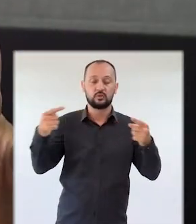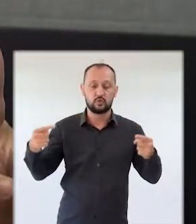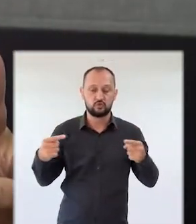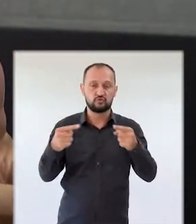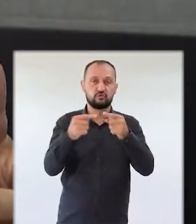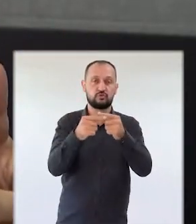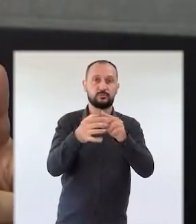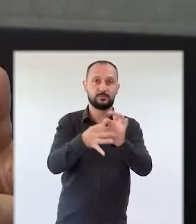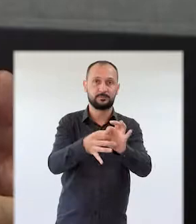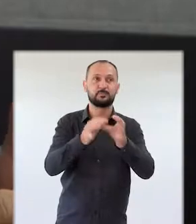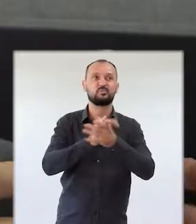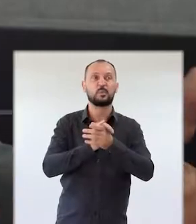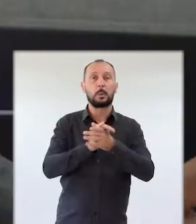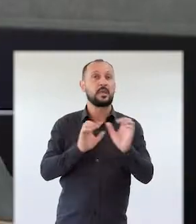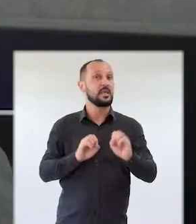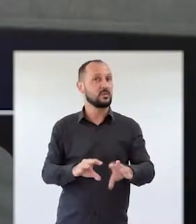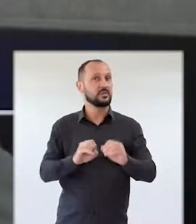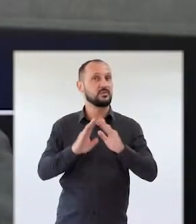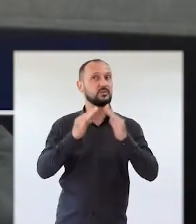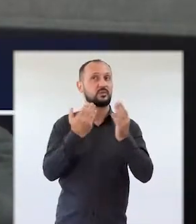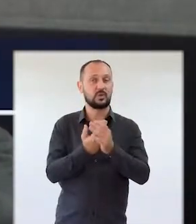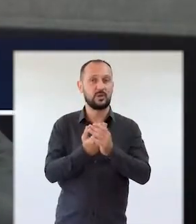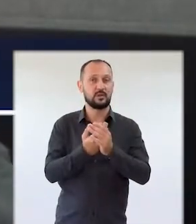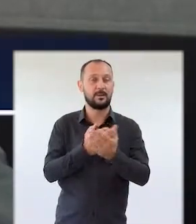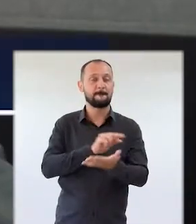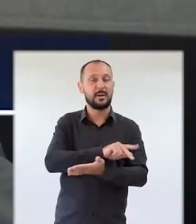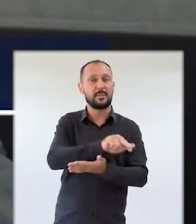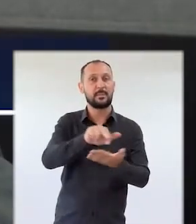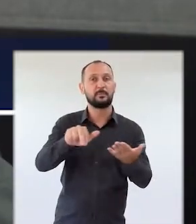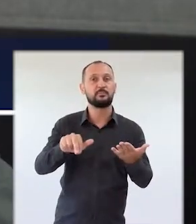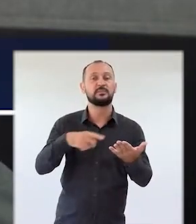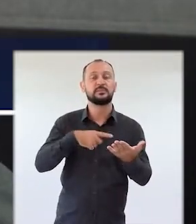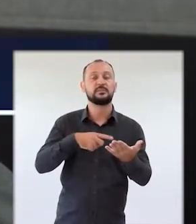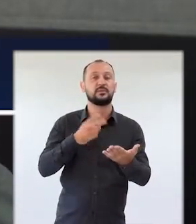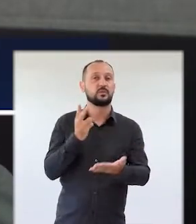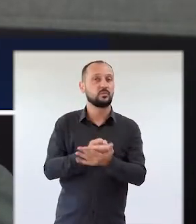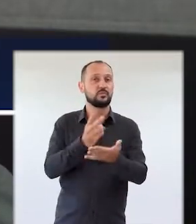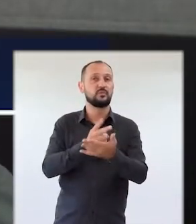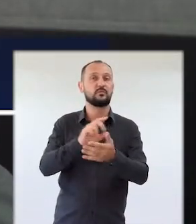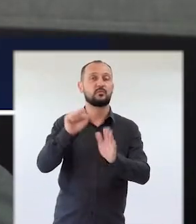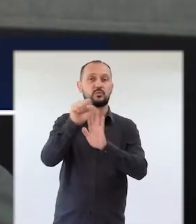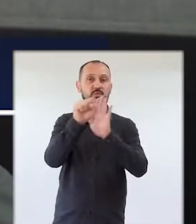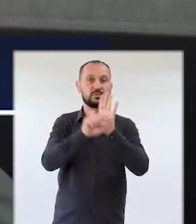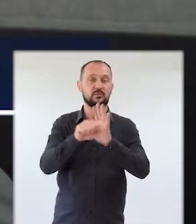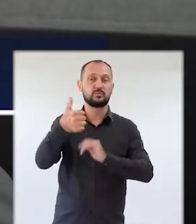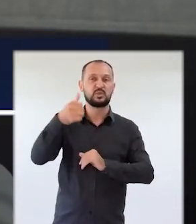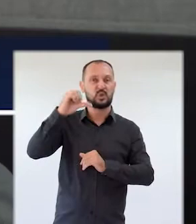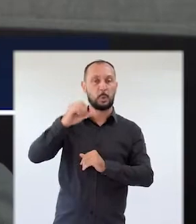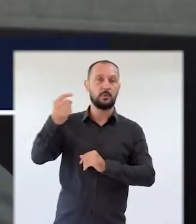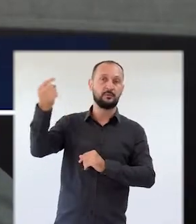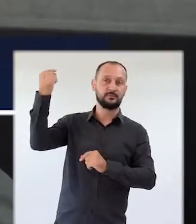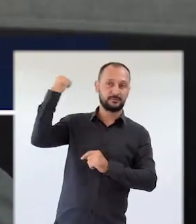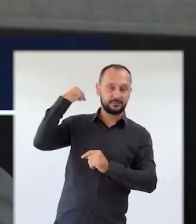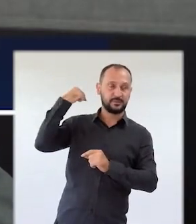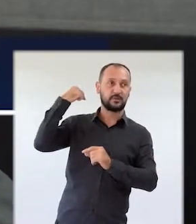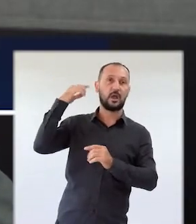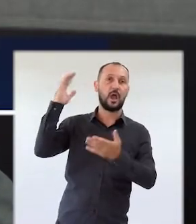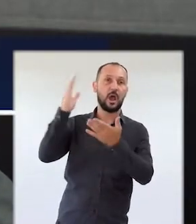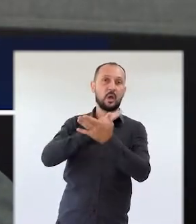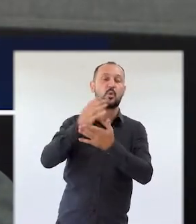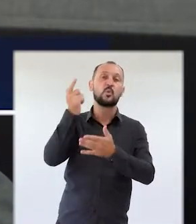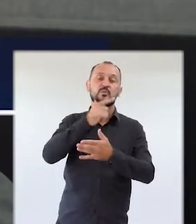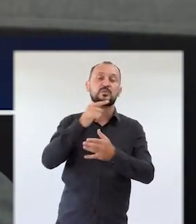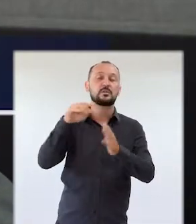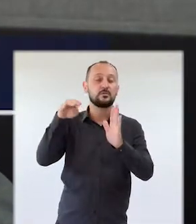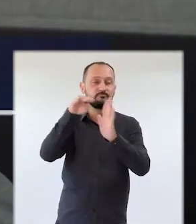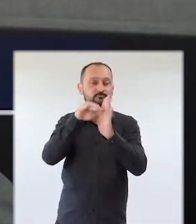são convergentes. Em relação à educação escolar, várias coisas a escola ainda ficou no século XIX, outras coisas